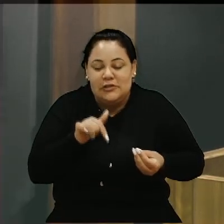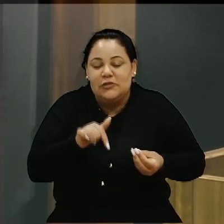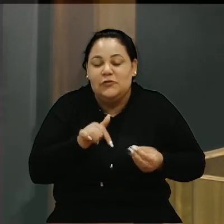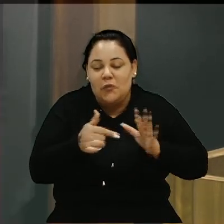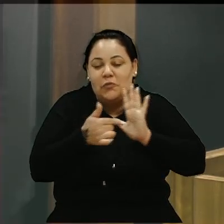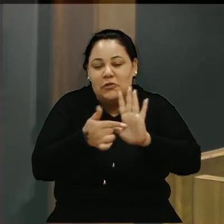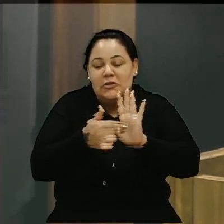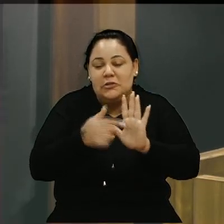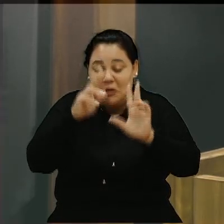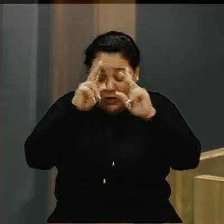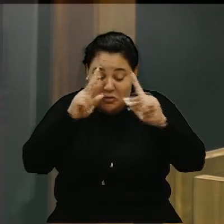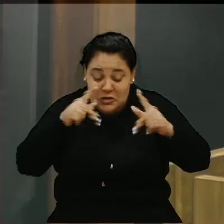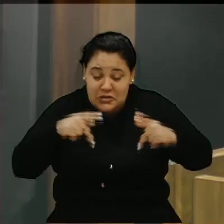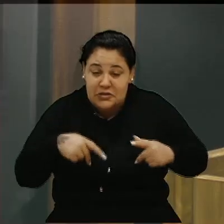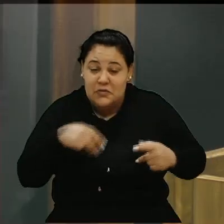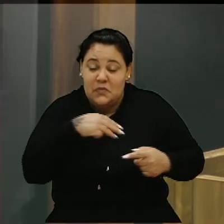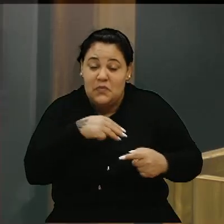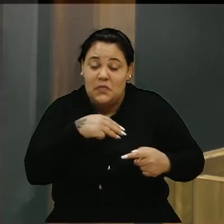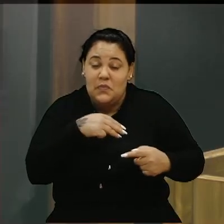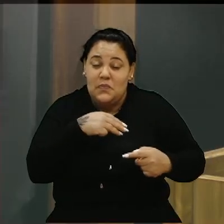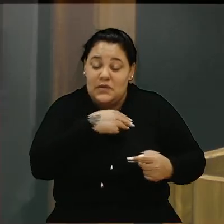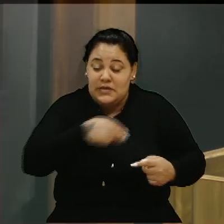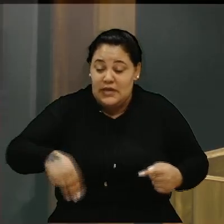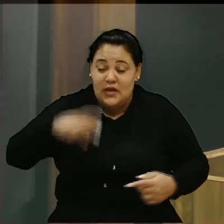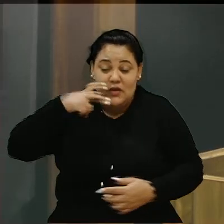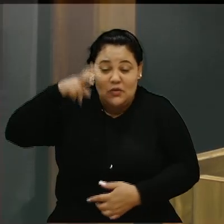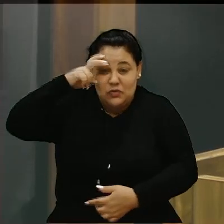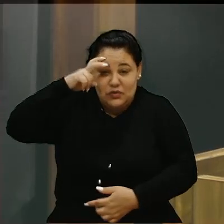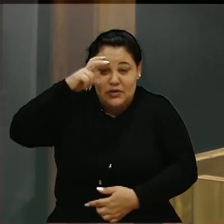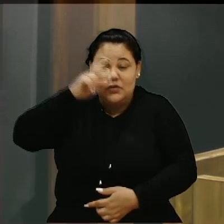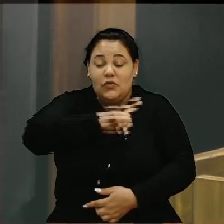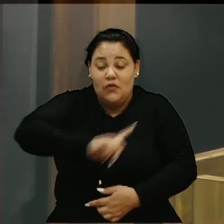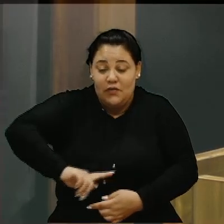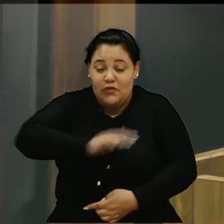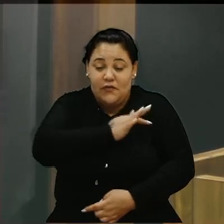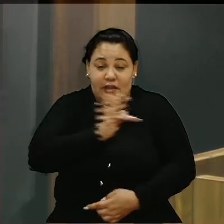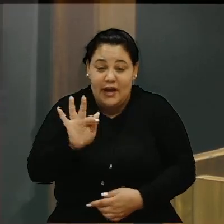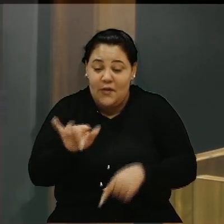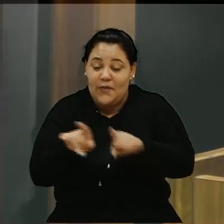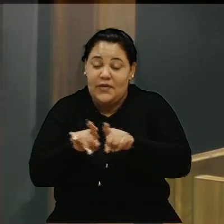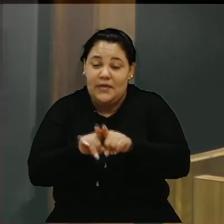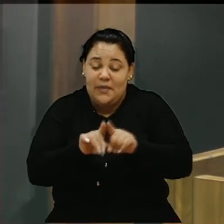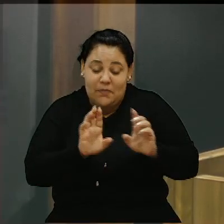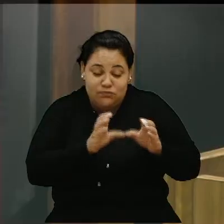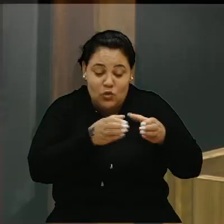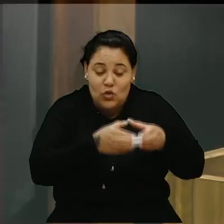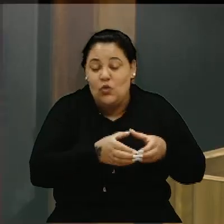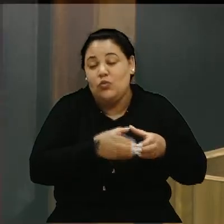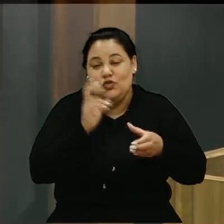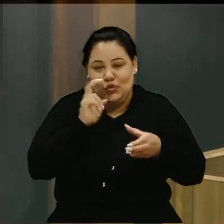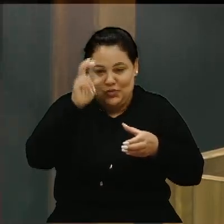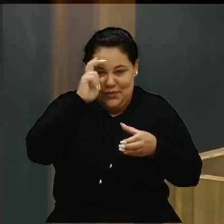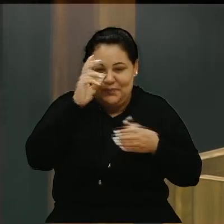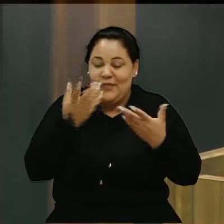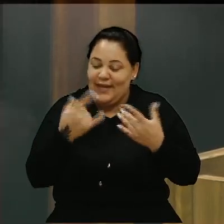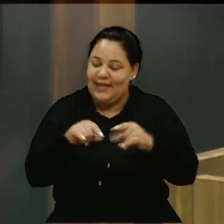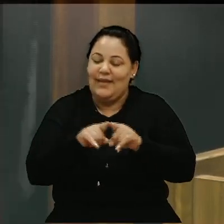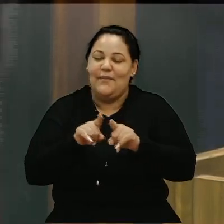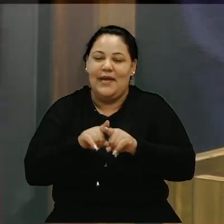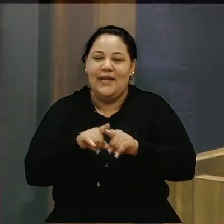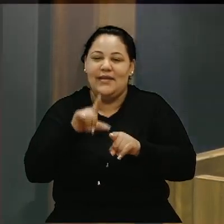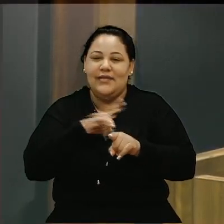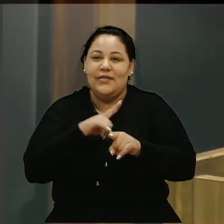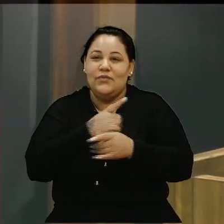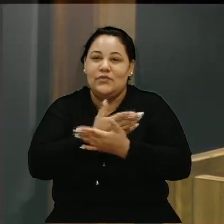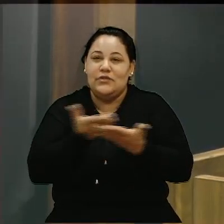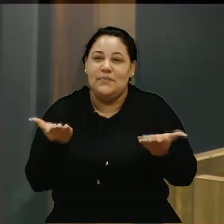Ministério da Cultura do Governo Federal e pela rede RS dos Pontos de Cultura. Além disso, não contentes em apenas ser um espaço de eventos